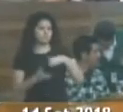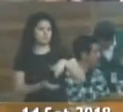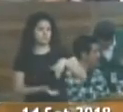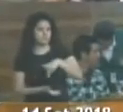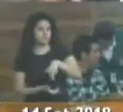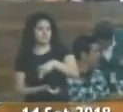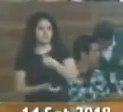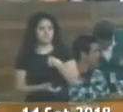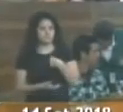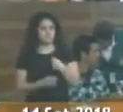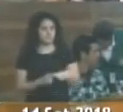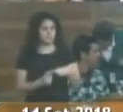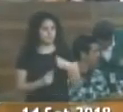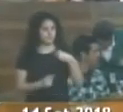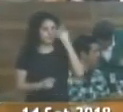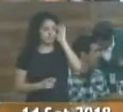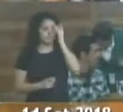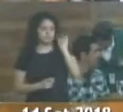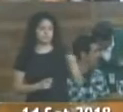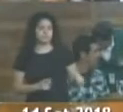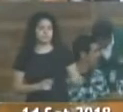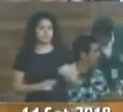INEA.